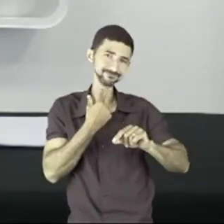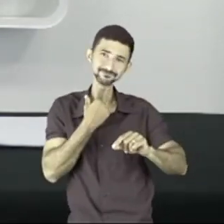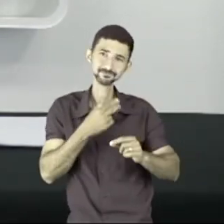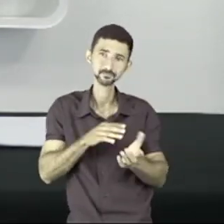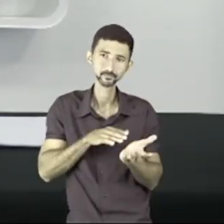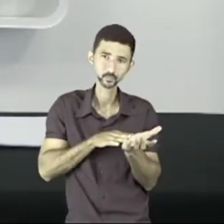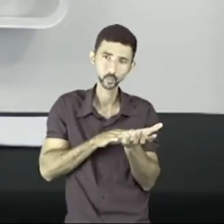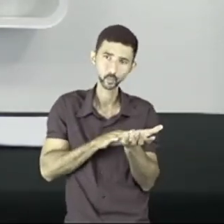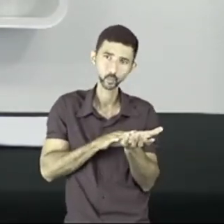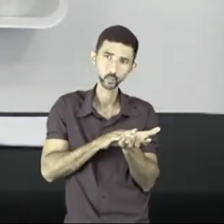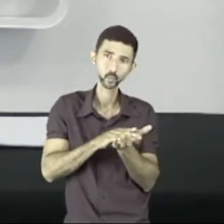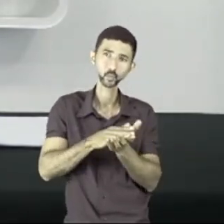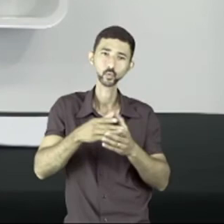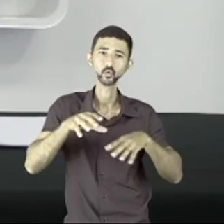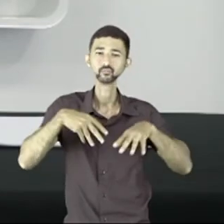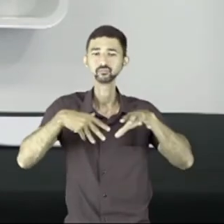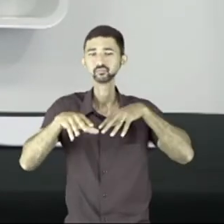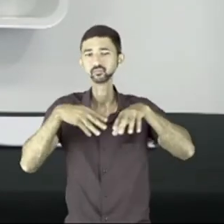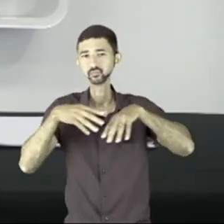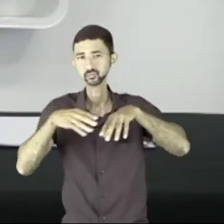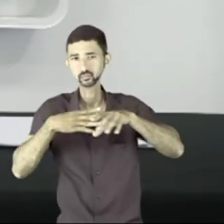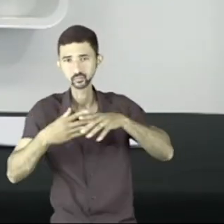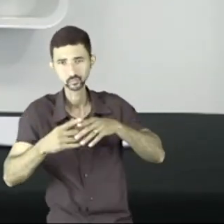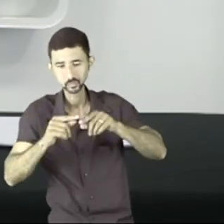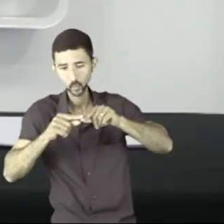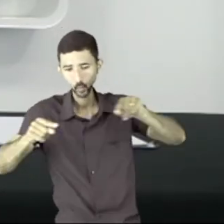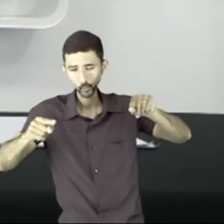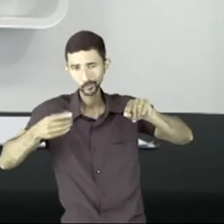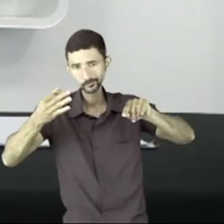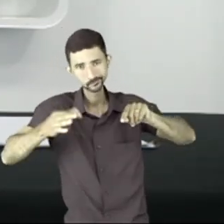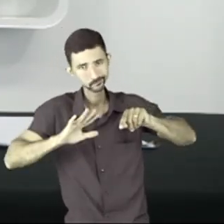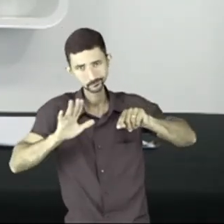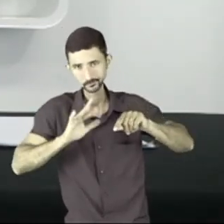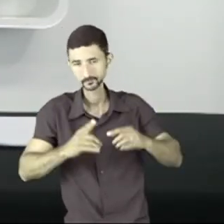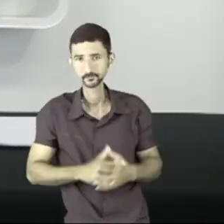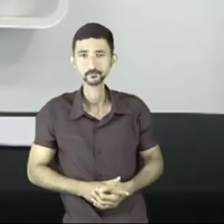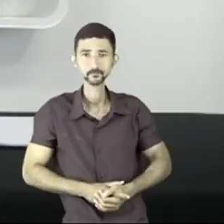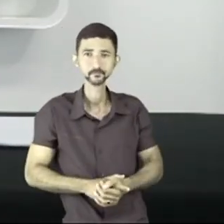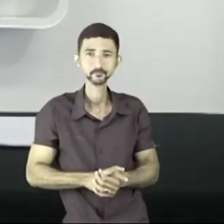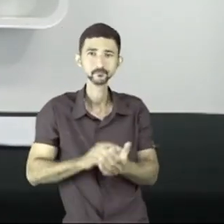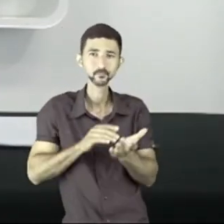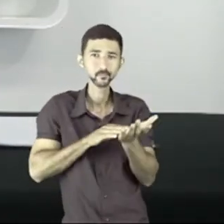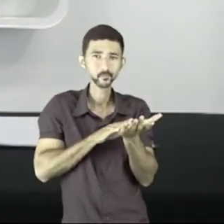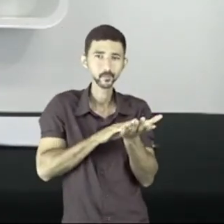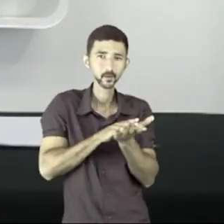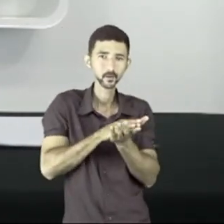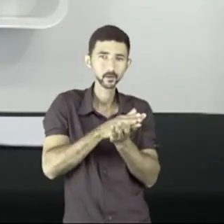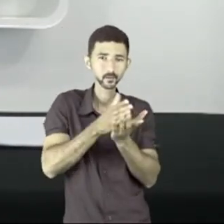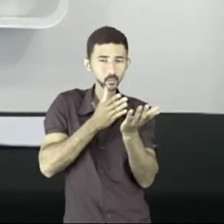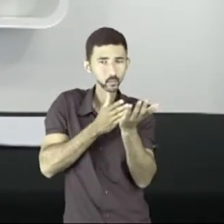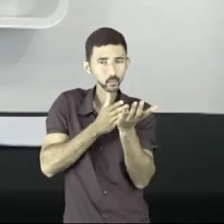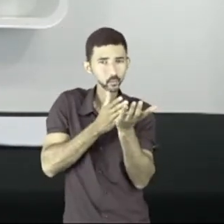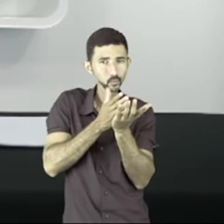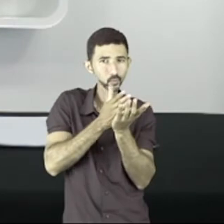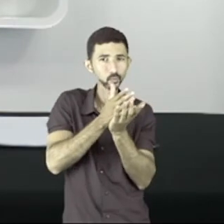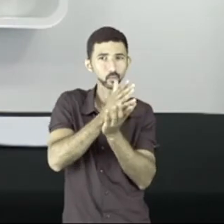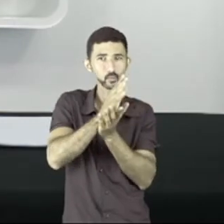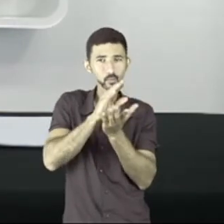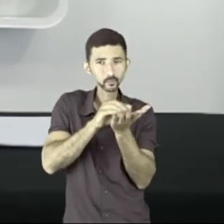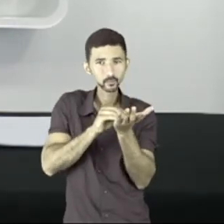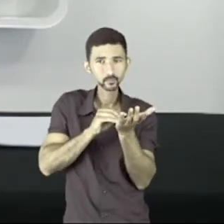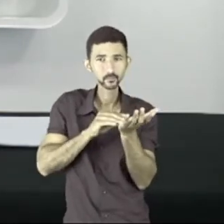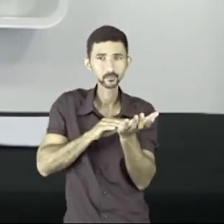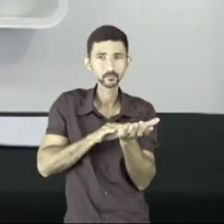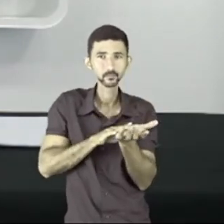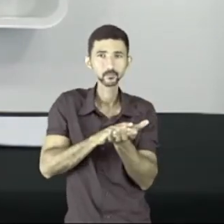funcionar. Vai ficar solto e não vai ficar do tamanho ideal. Então você começa na diagonal aqui, ó, vai enrolando, vai